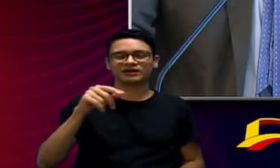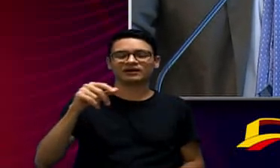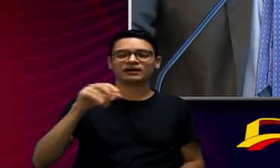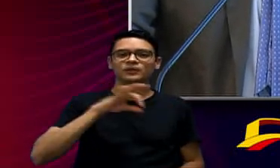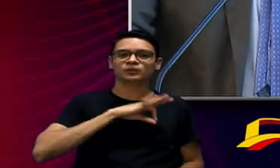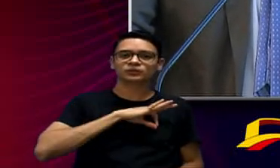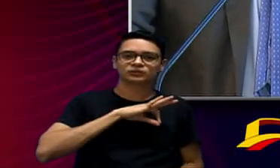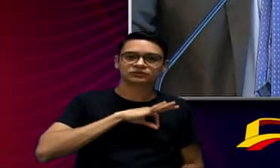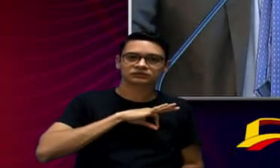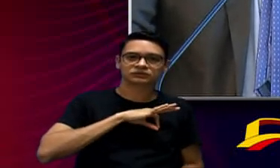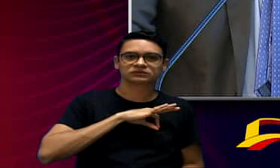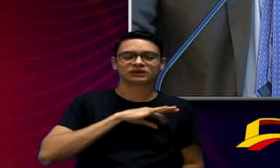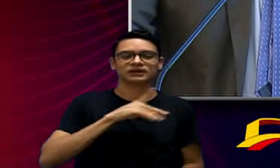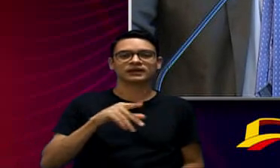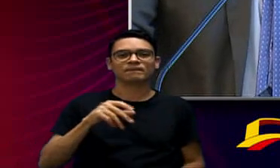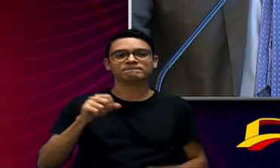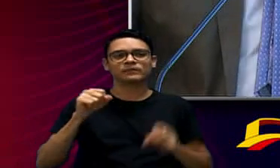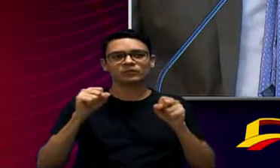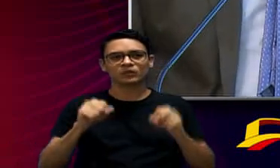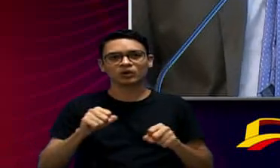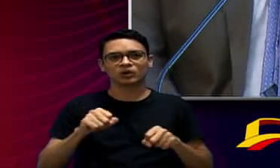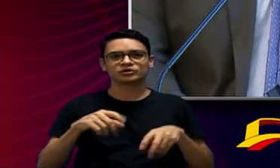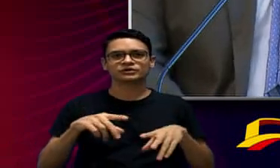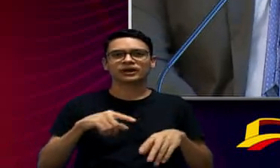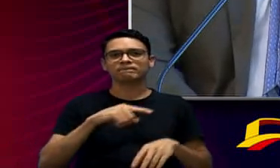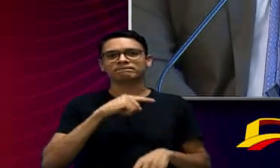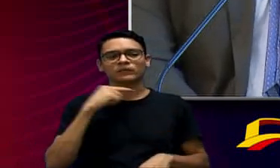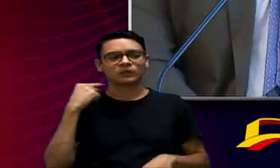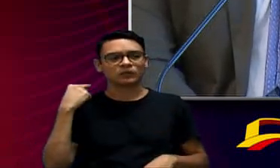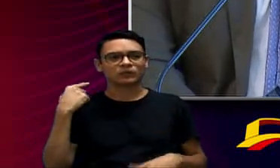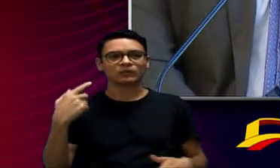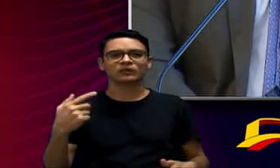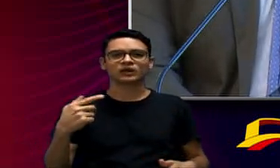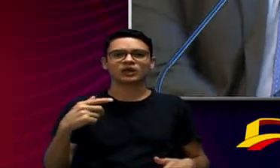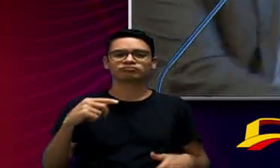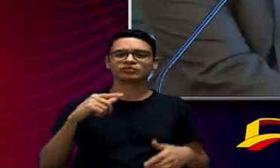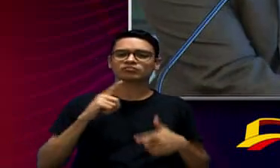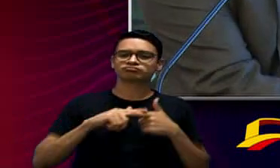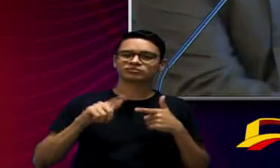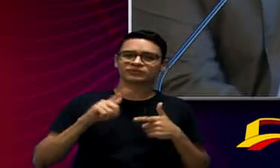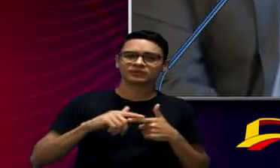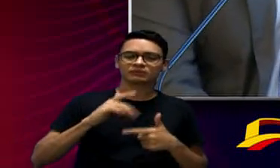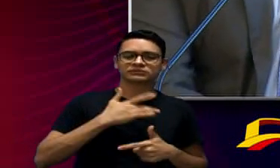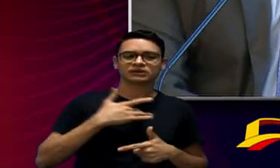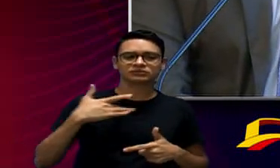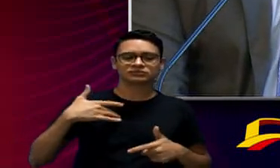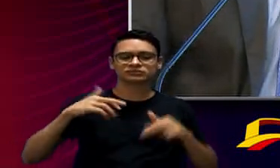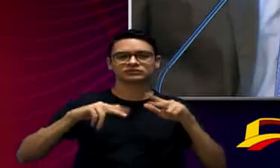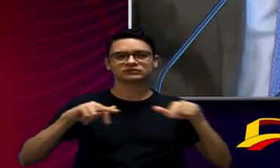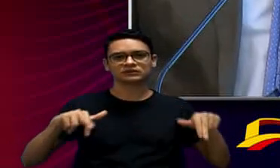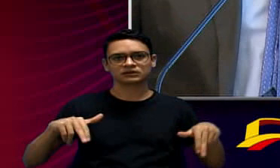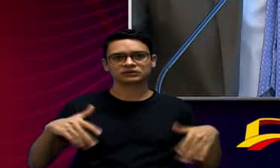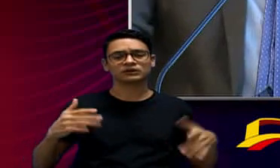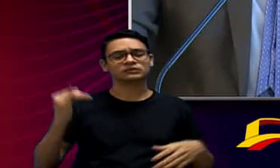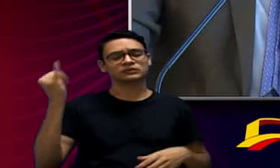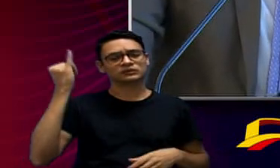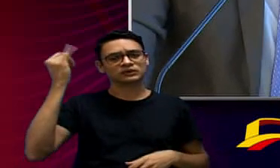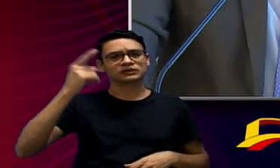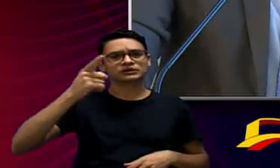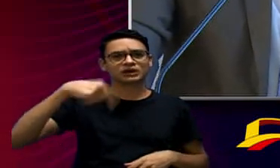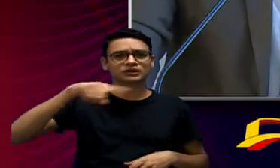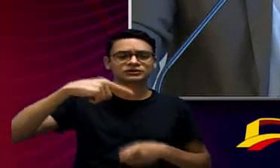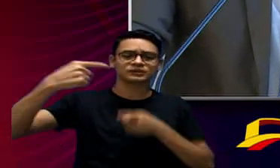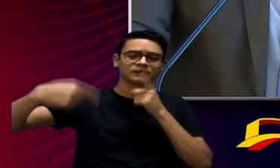Então, o risco de acidente, de mortes é muito grande. Isso. Nós precisamos, sim, debater essa discussão.